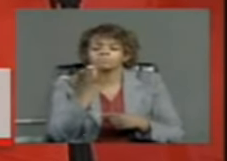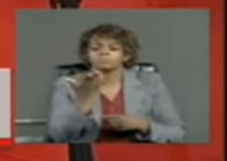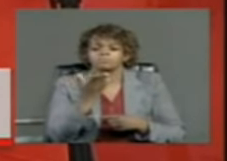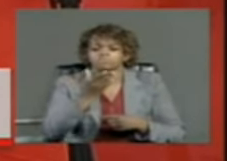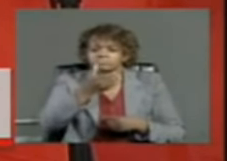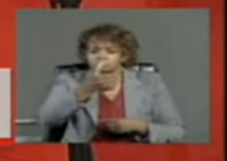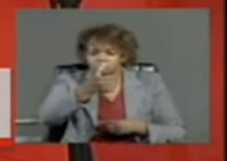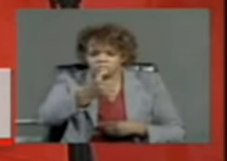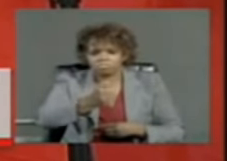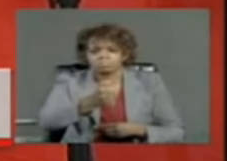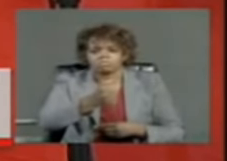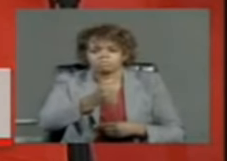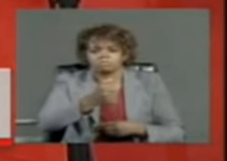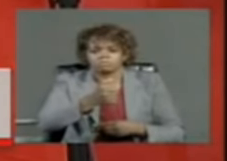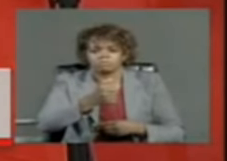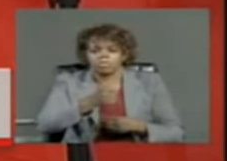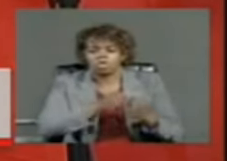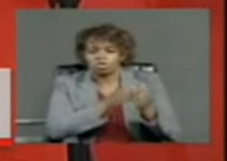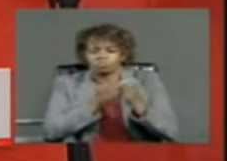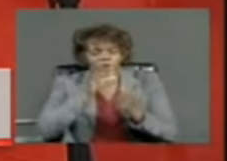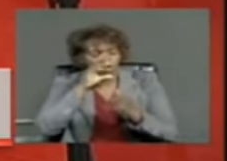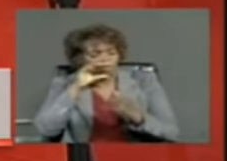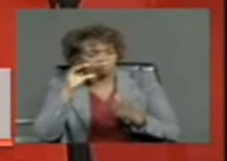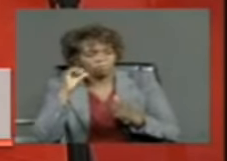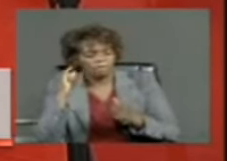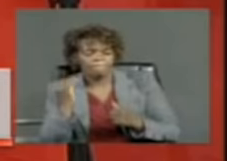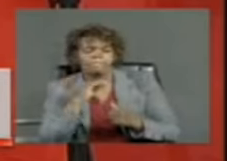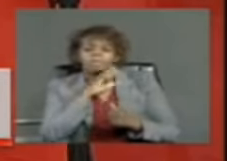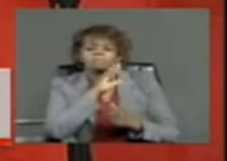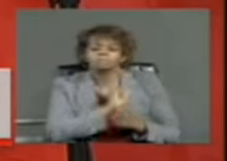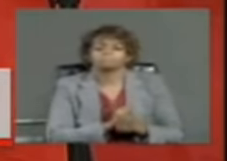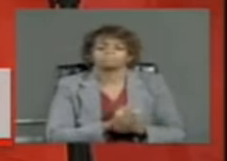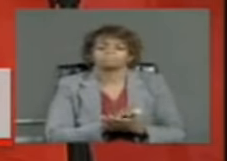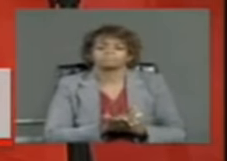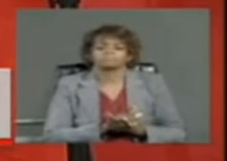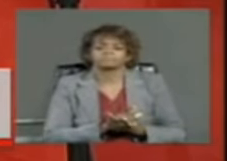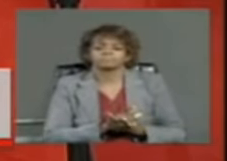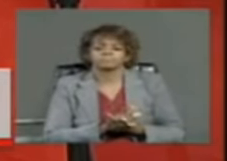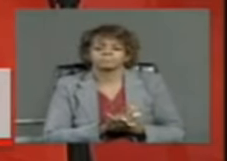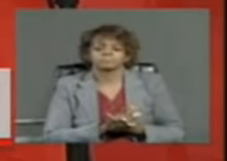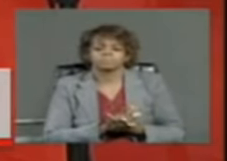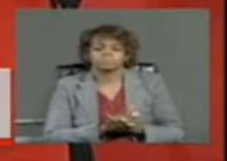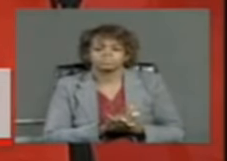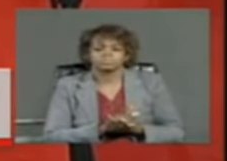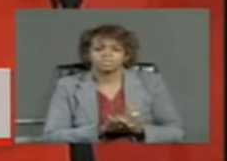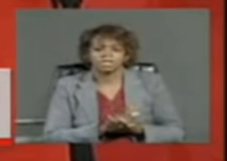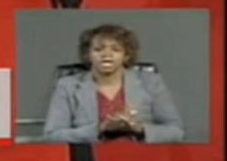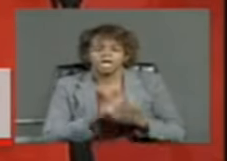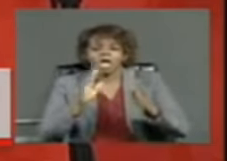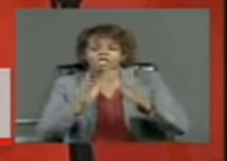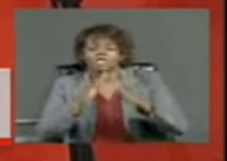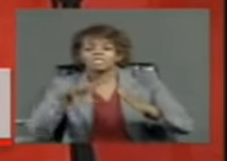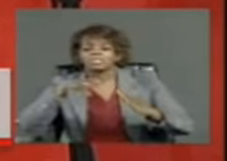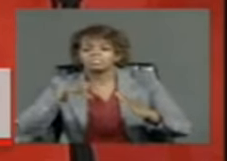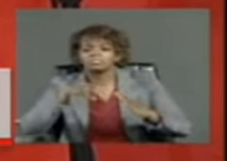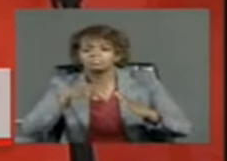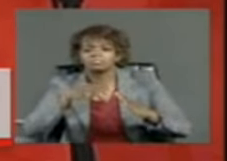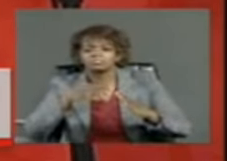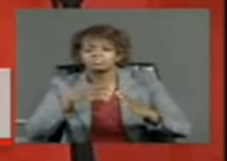e fomos viver para um meio o mais rural possível.